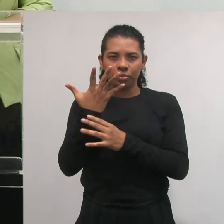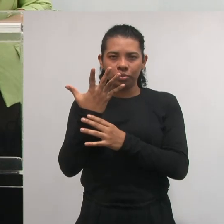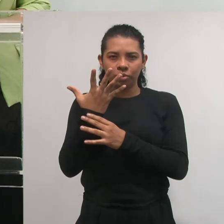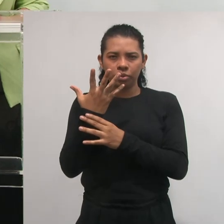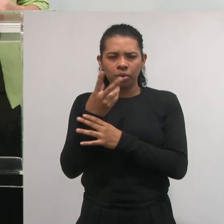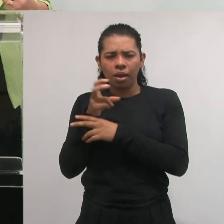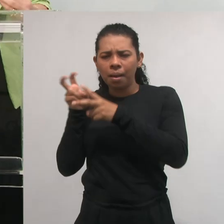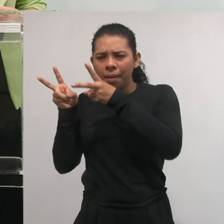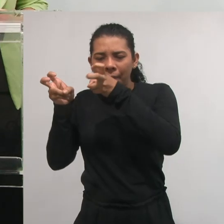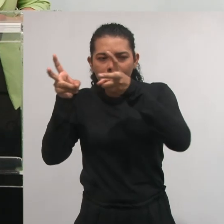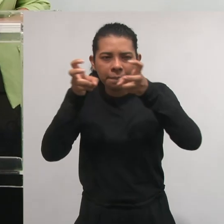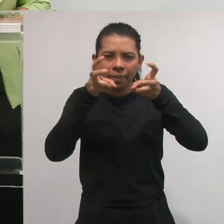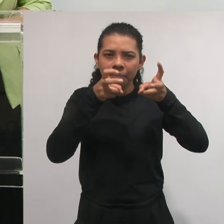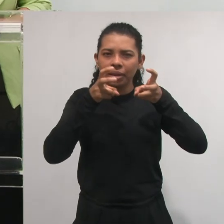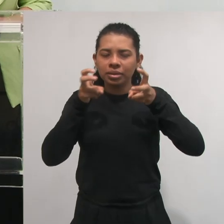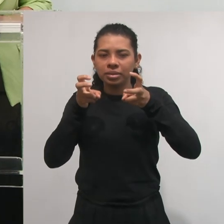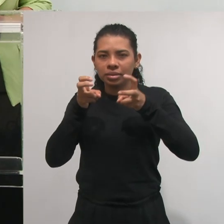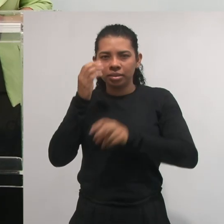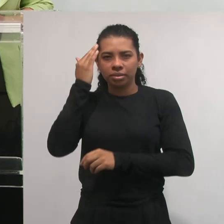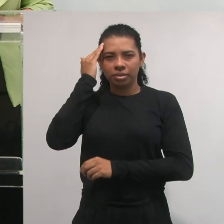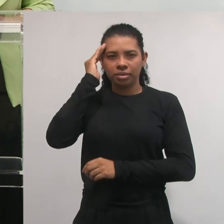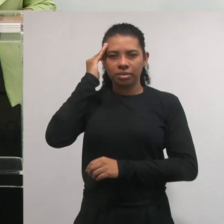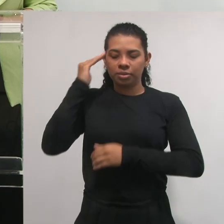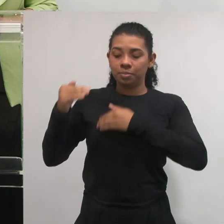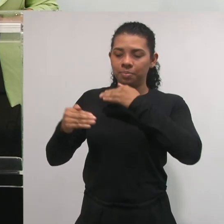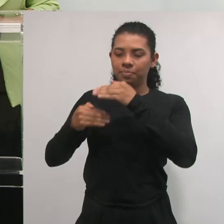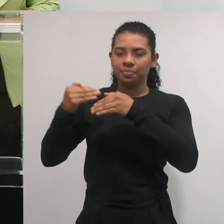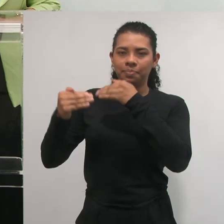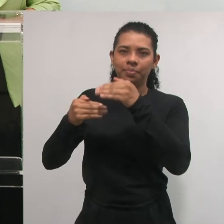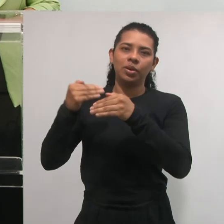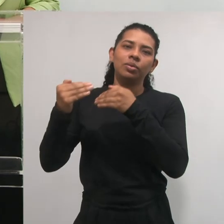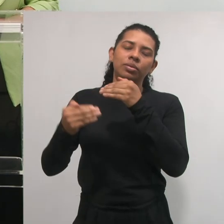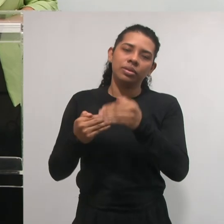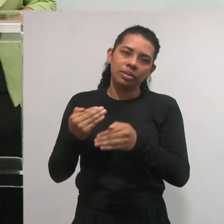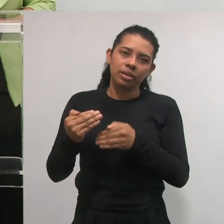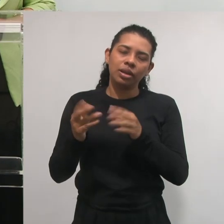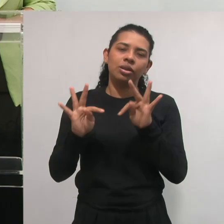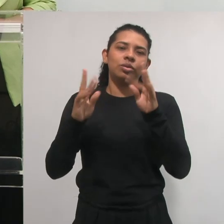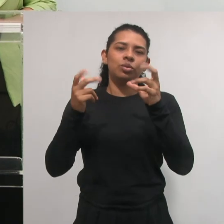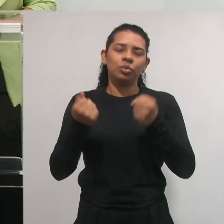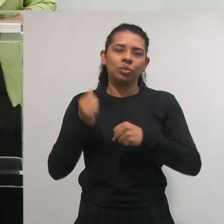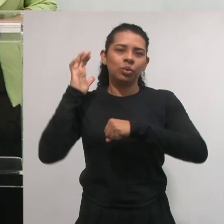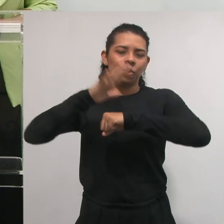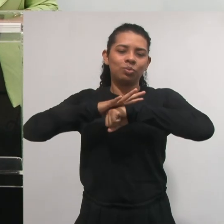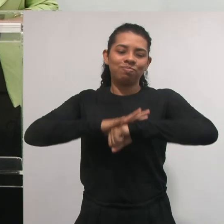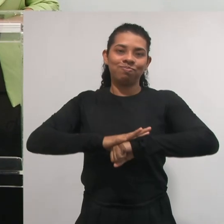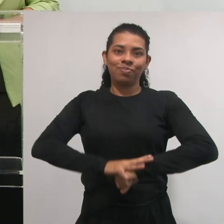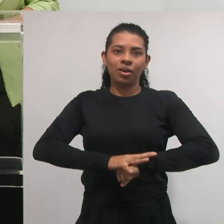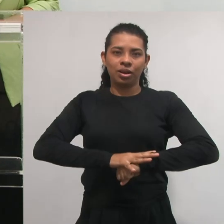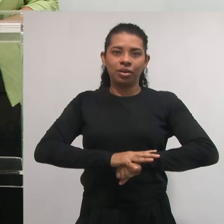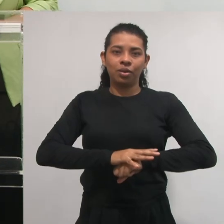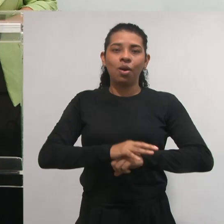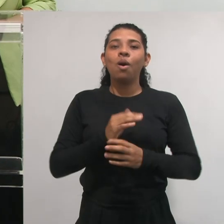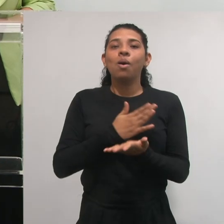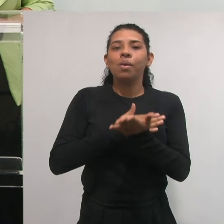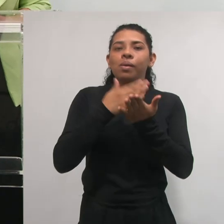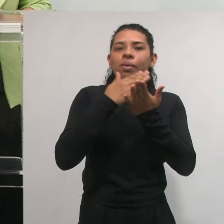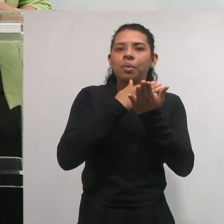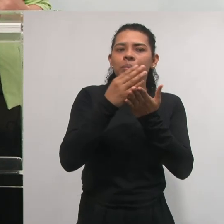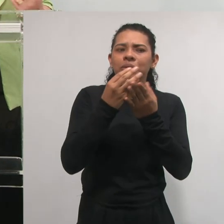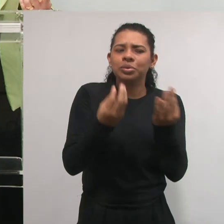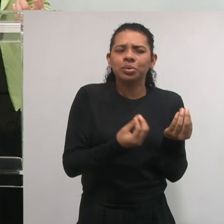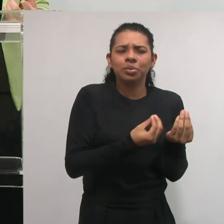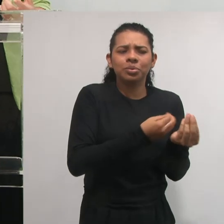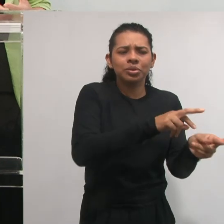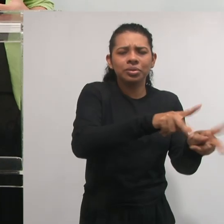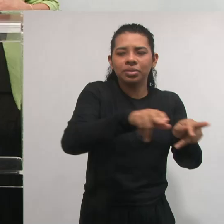surge justamente pela percepção de que os processos de colonialismo, os processos de dominação, eles se